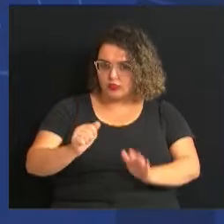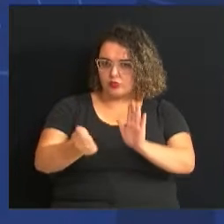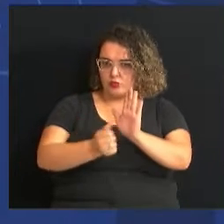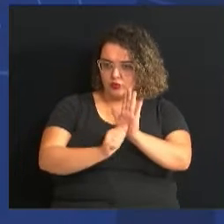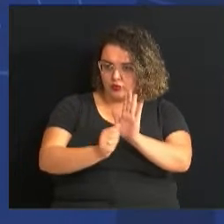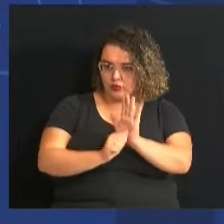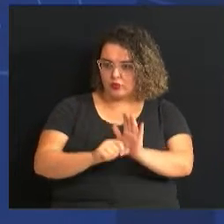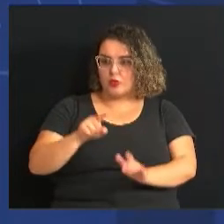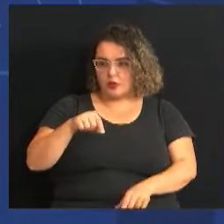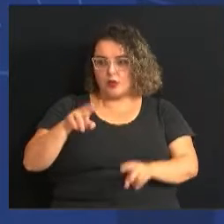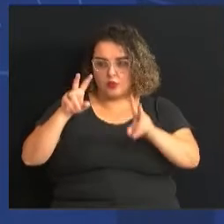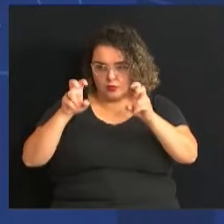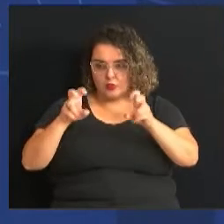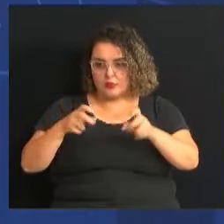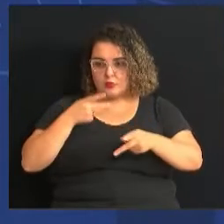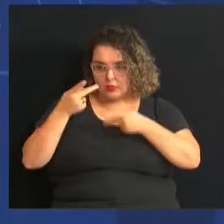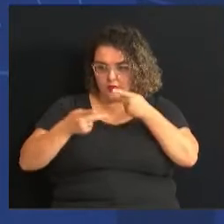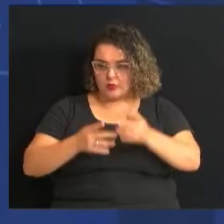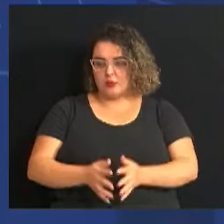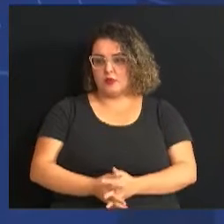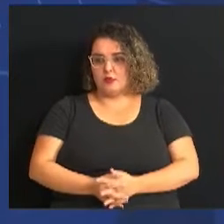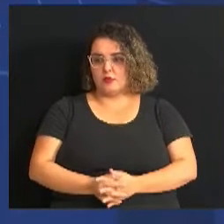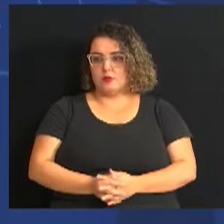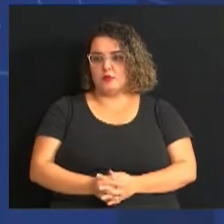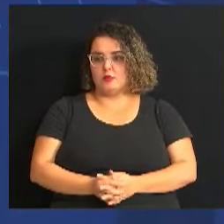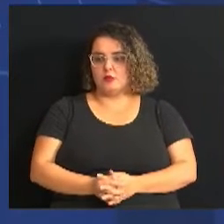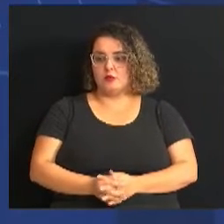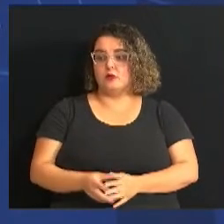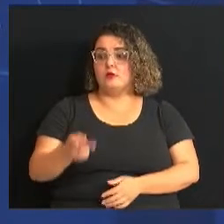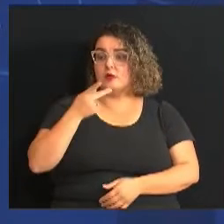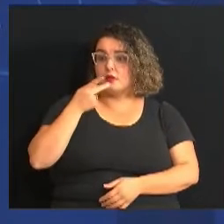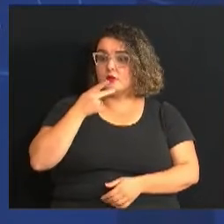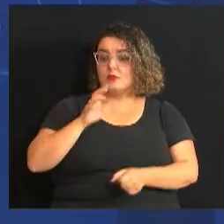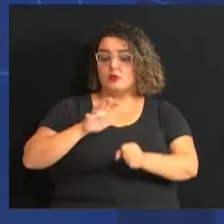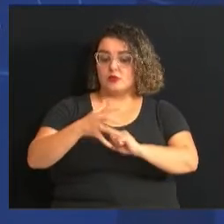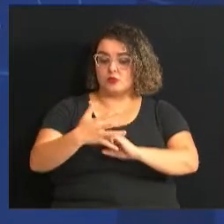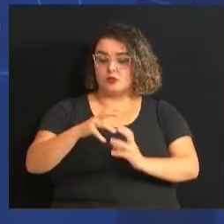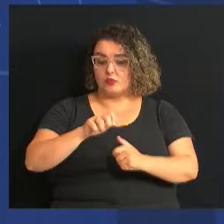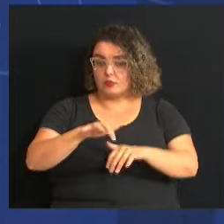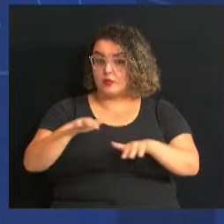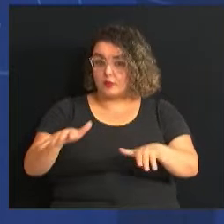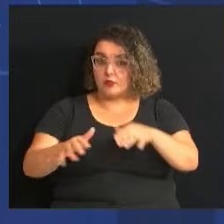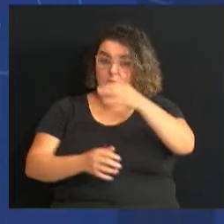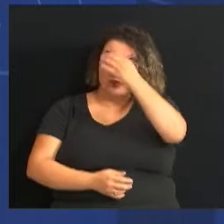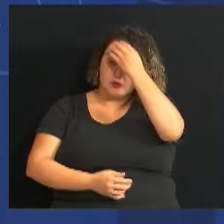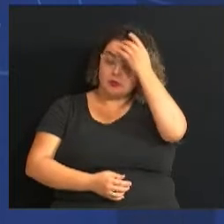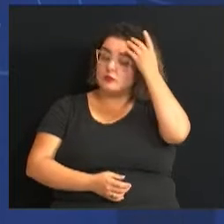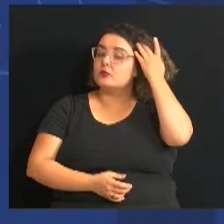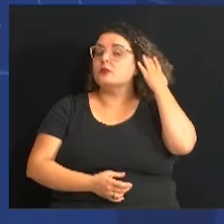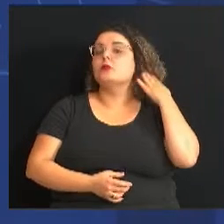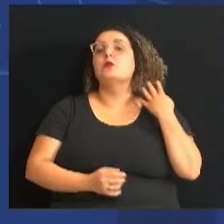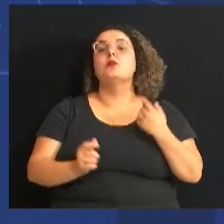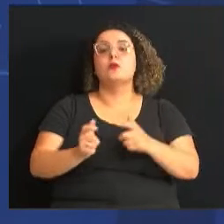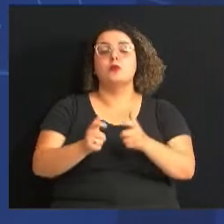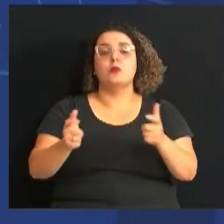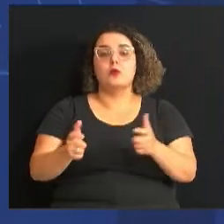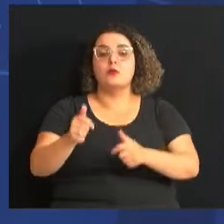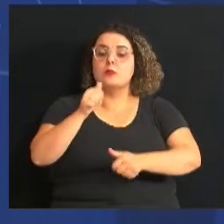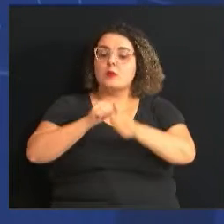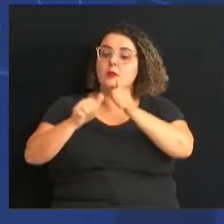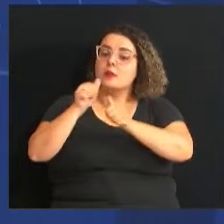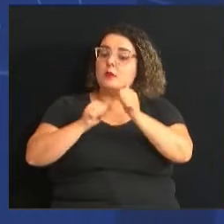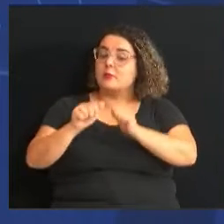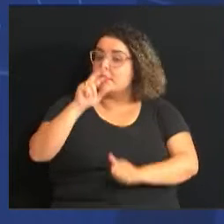foi um tema que nós abordamos. Falamos também sobre a pandemia, o aumento no consumo de bebida